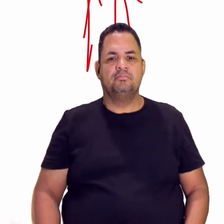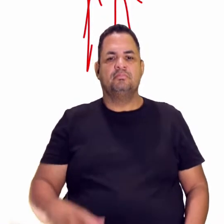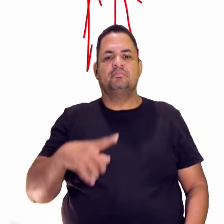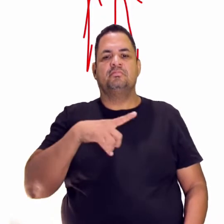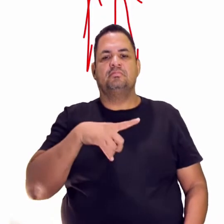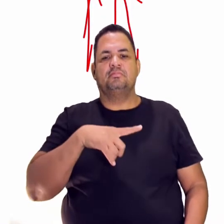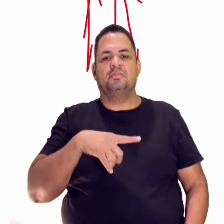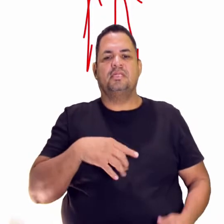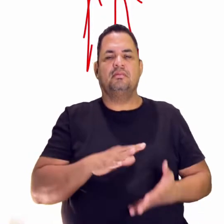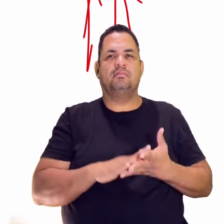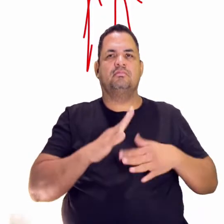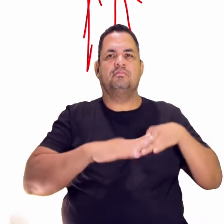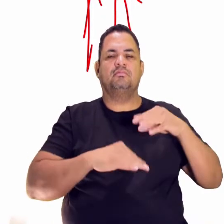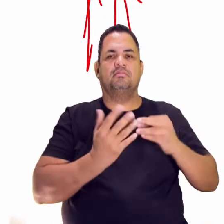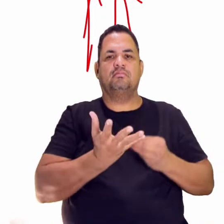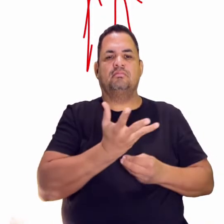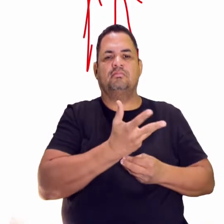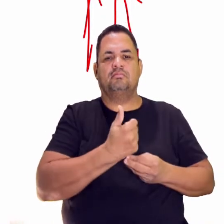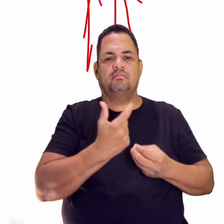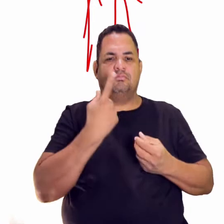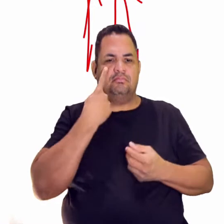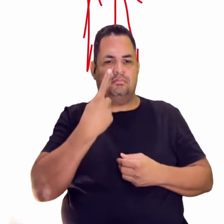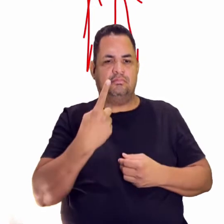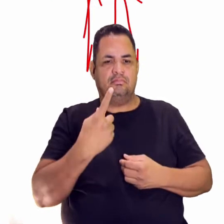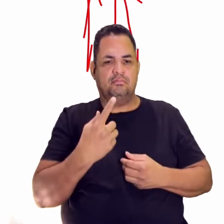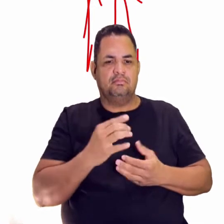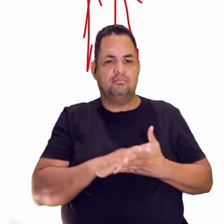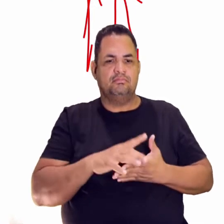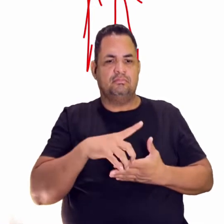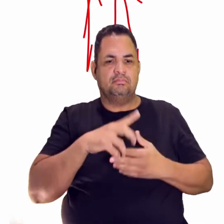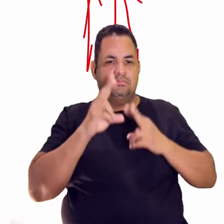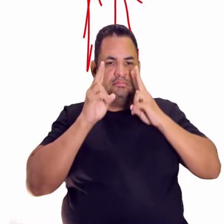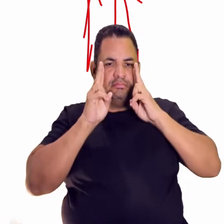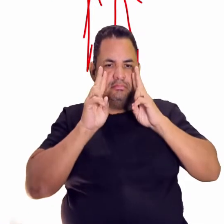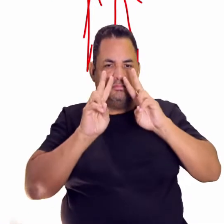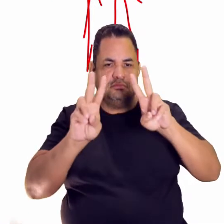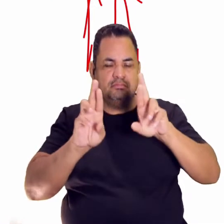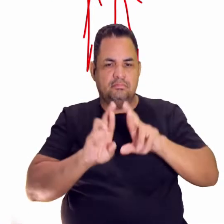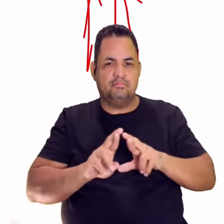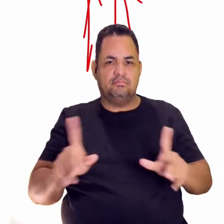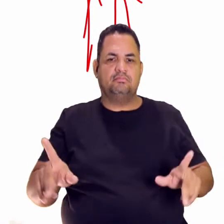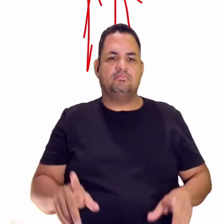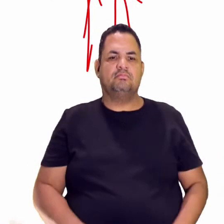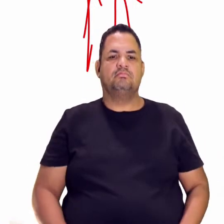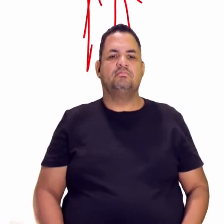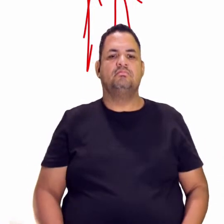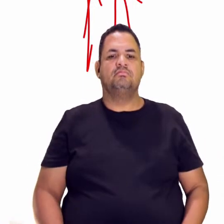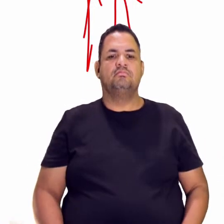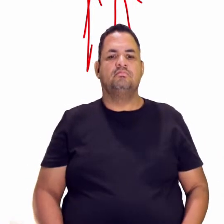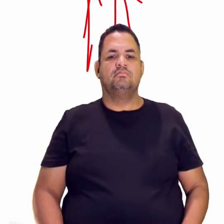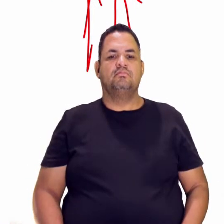da música que foi ver lá aquele trabalho lá, ele teve uma visão totalmente diferente.